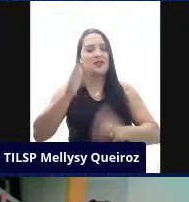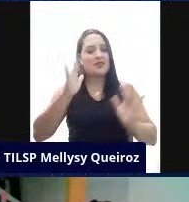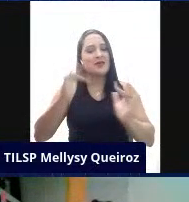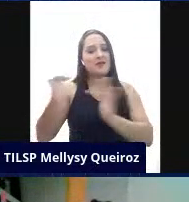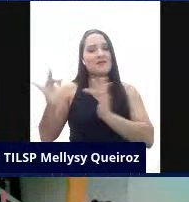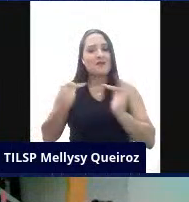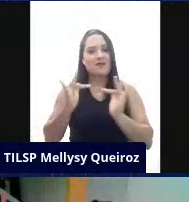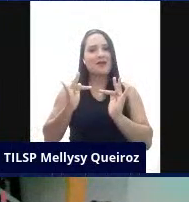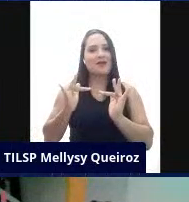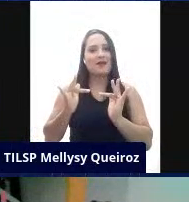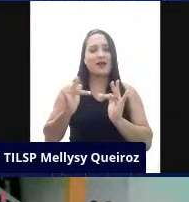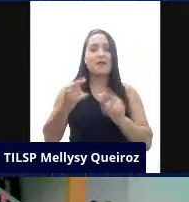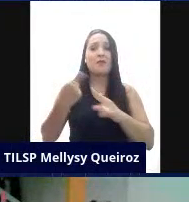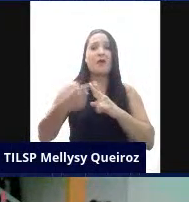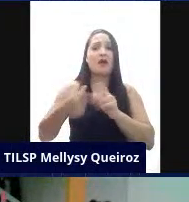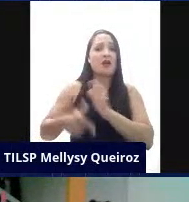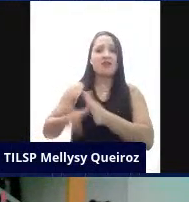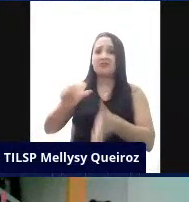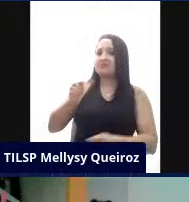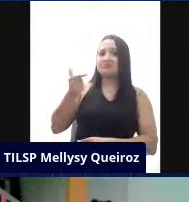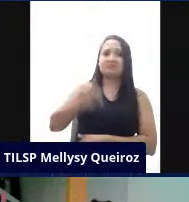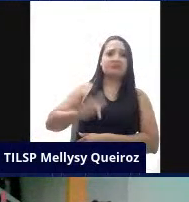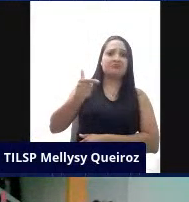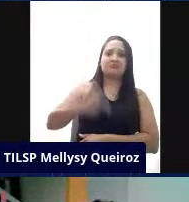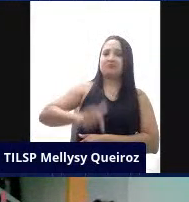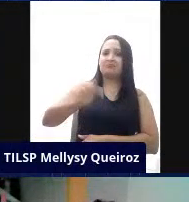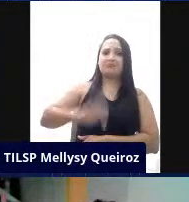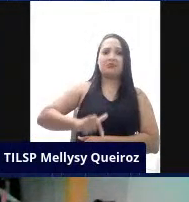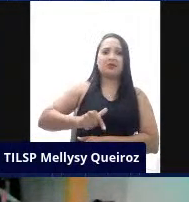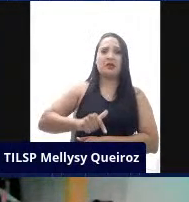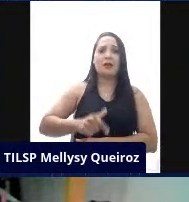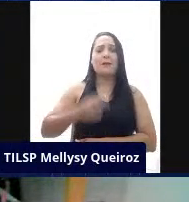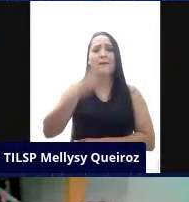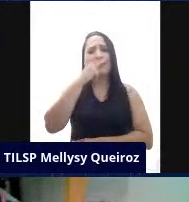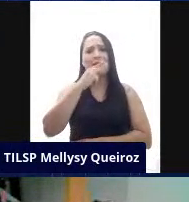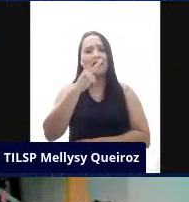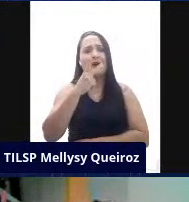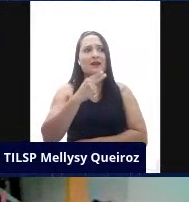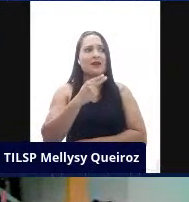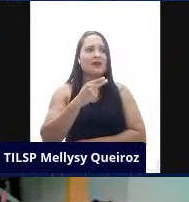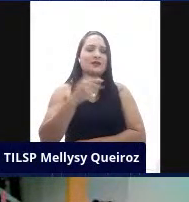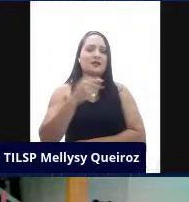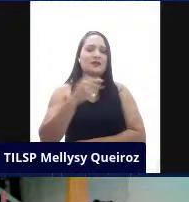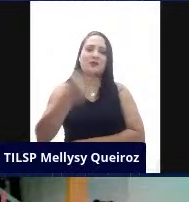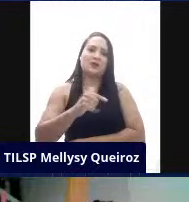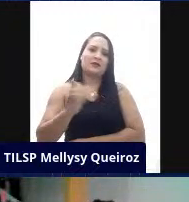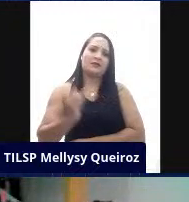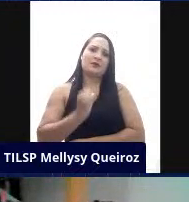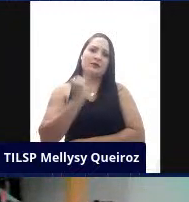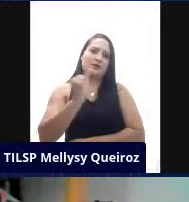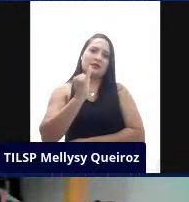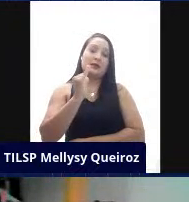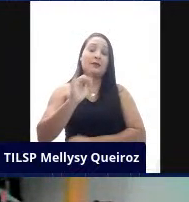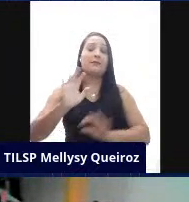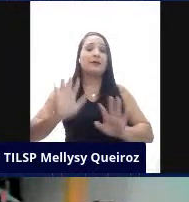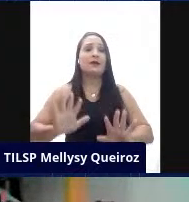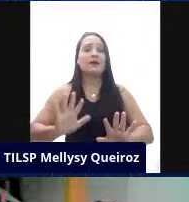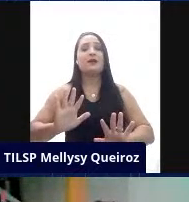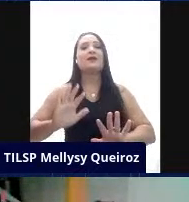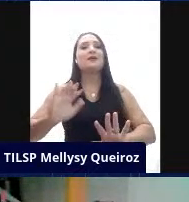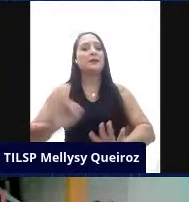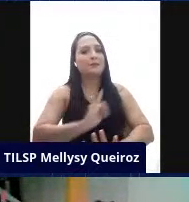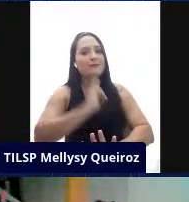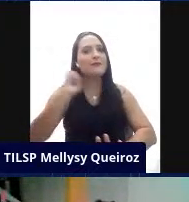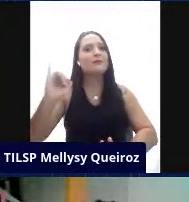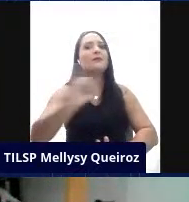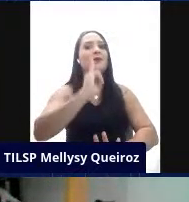que parece que não tem importância, mas isso é fundamental na vida das mulheres, esse tempo, e esse